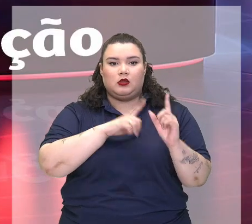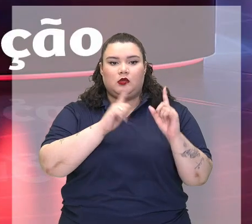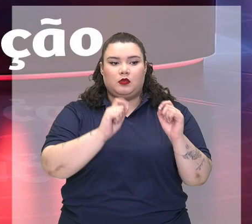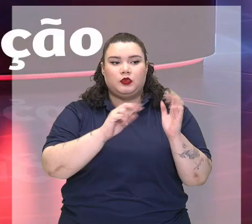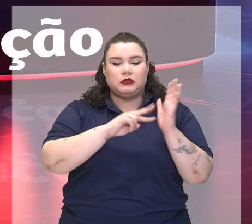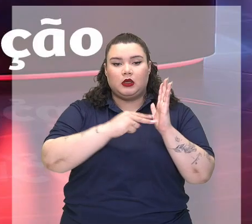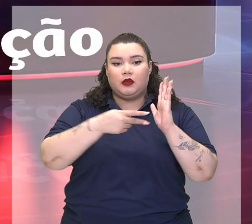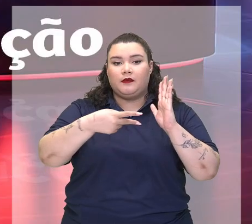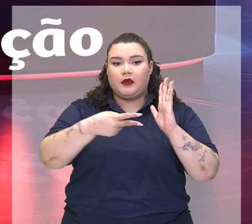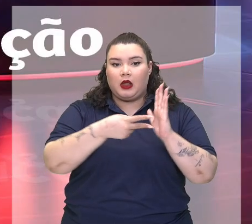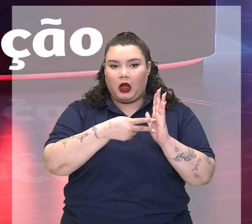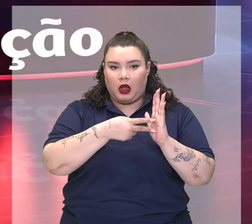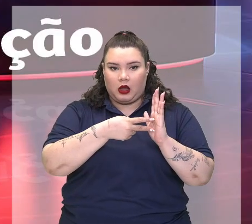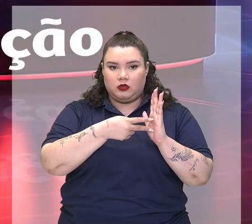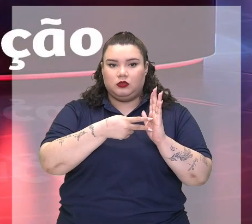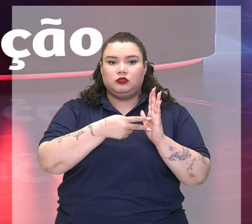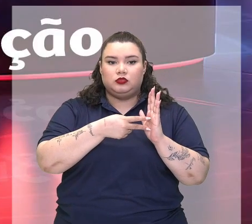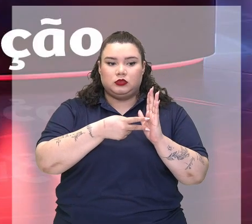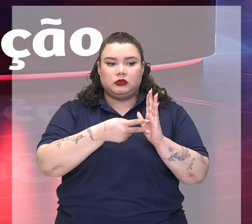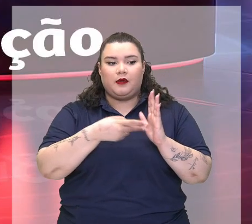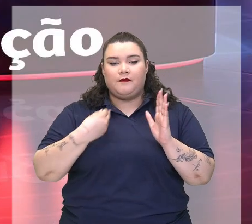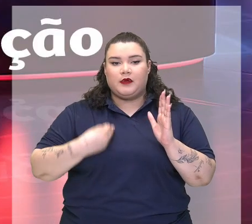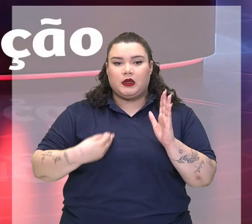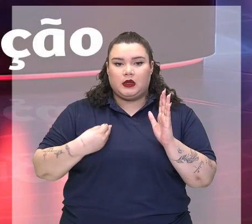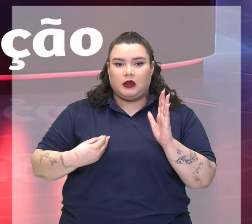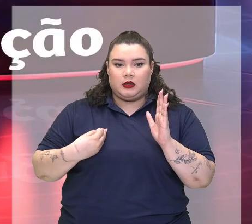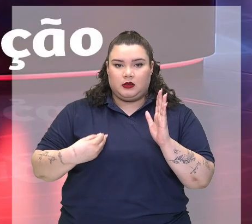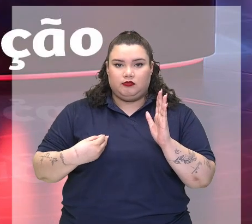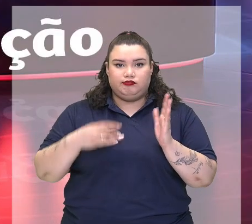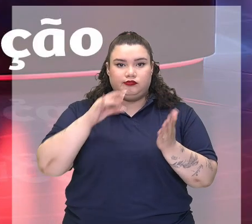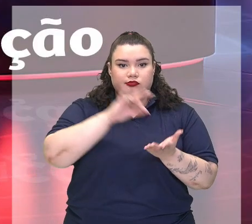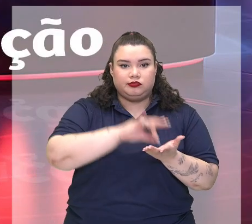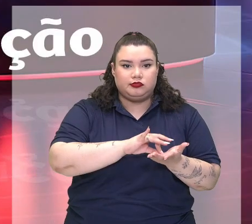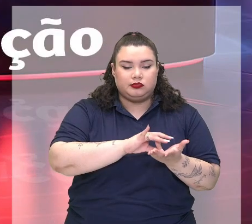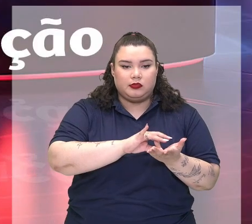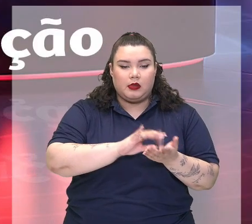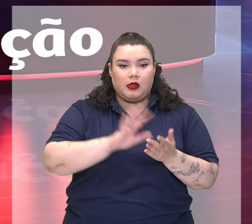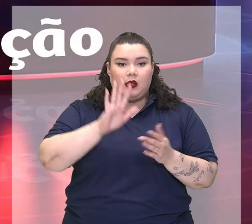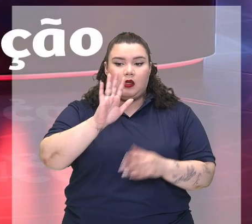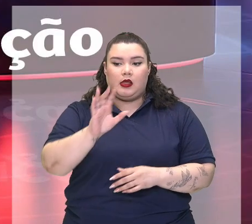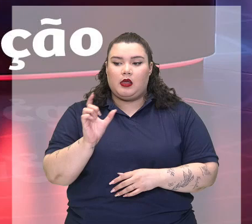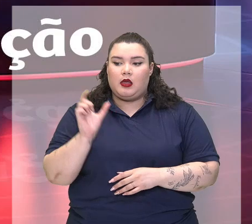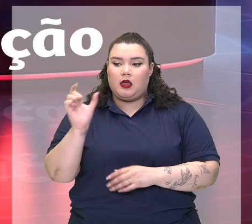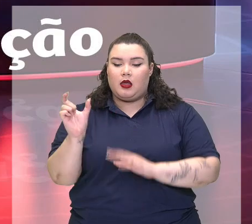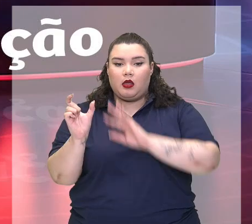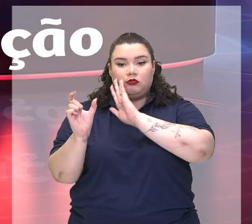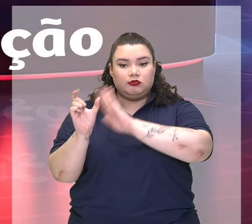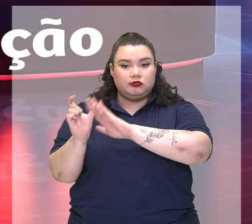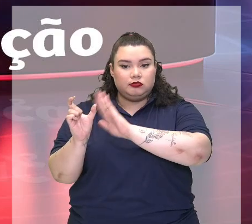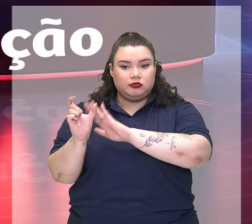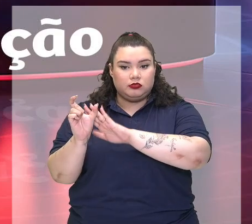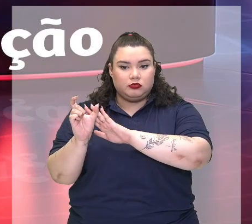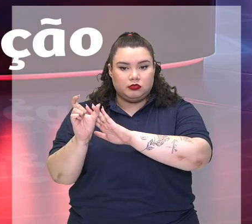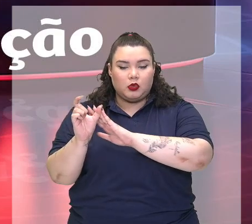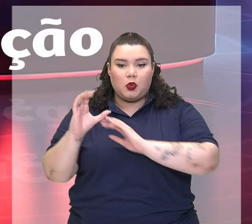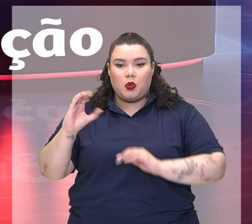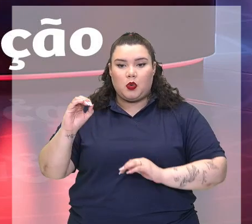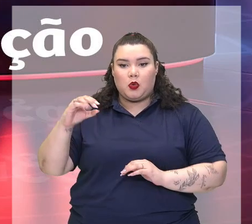de sentido do mundo real. Já a conotação, ela trabalha,